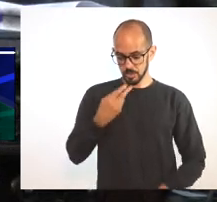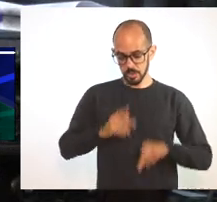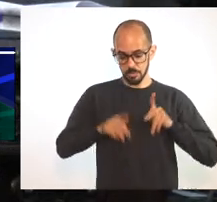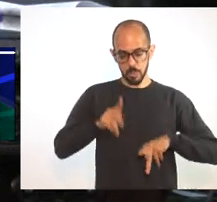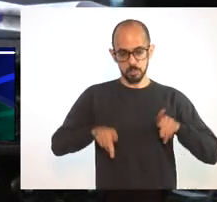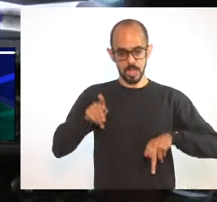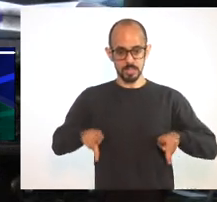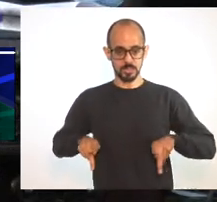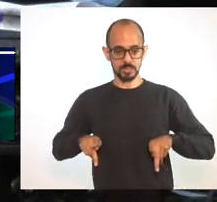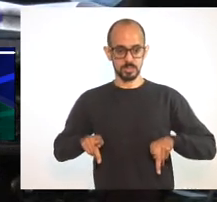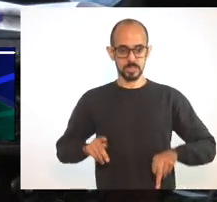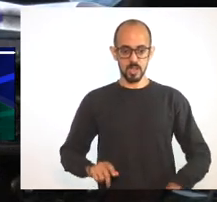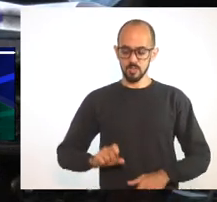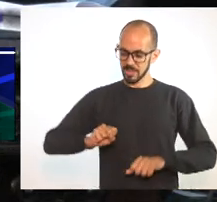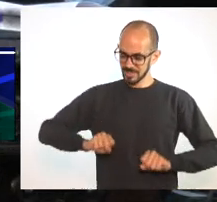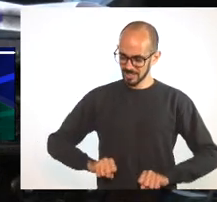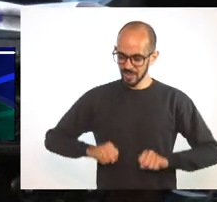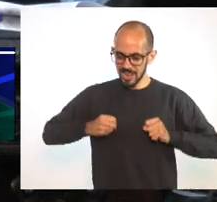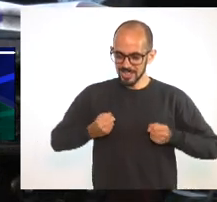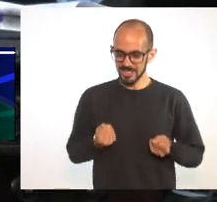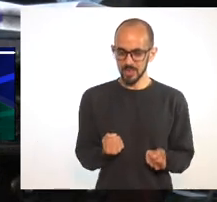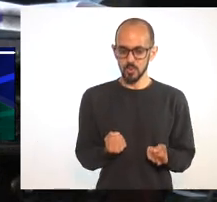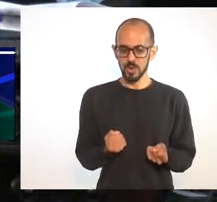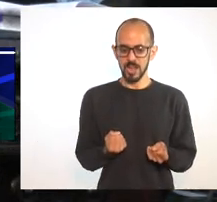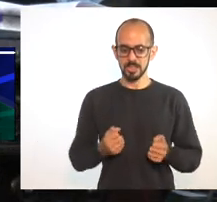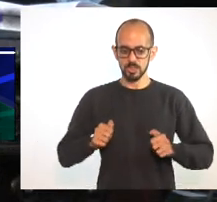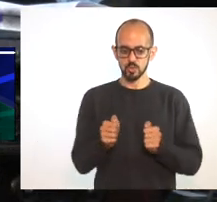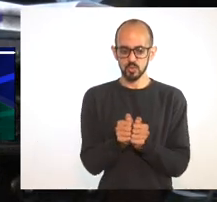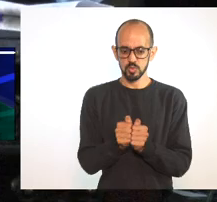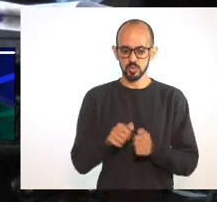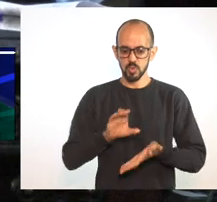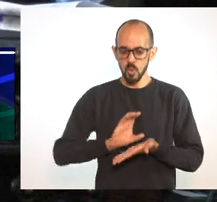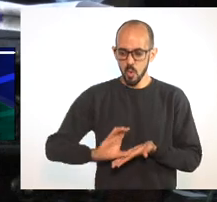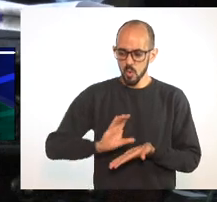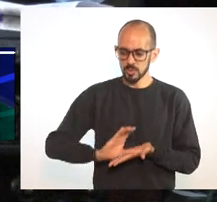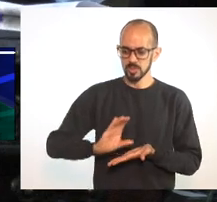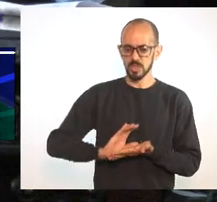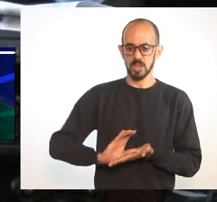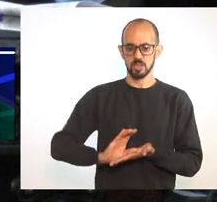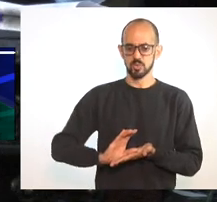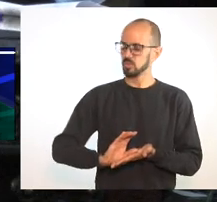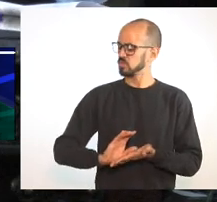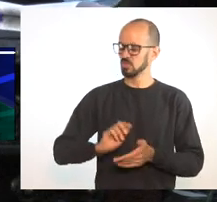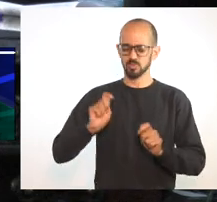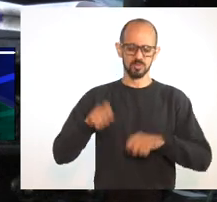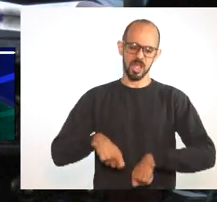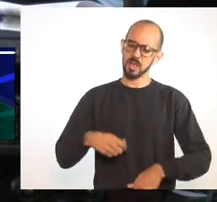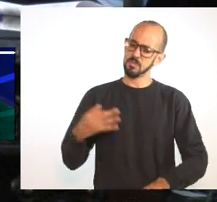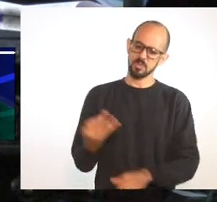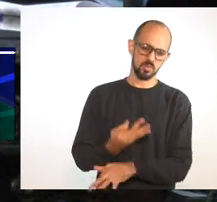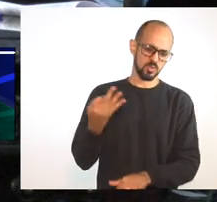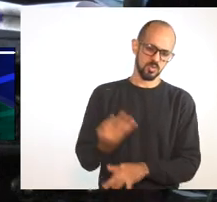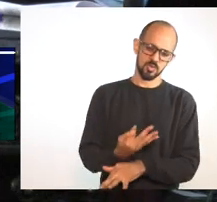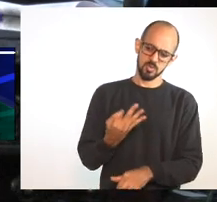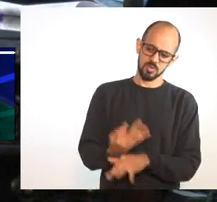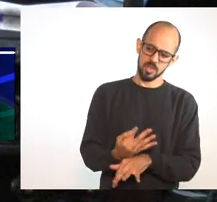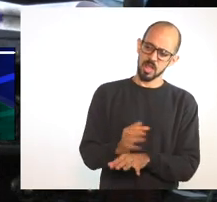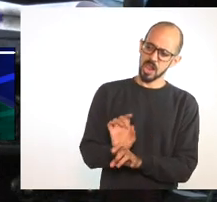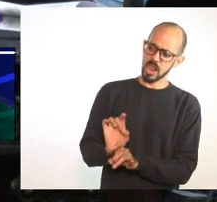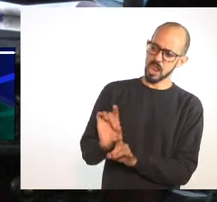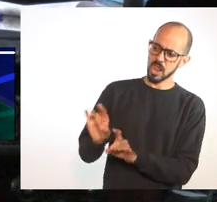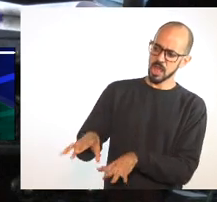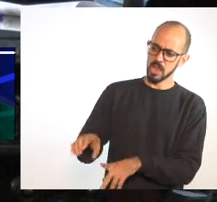deve ser assegurada através dos conselhos. Não podemos tolerar a exclusão da sociedade